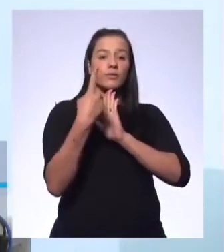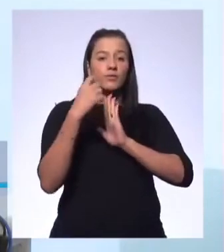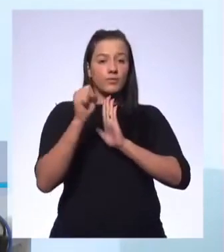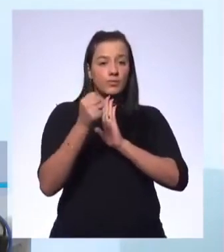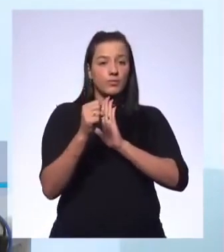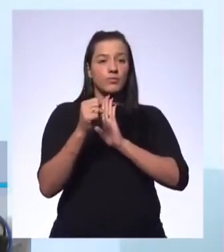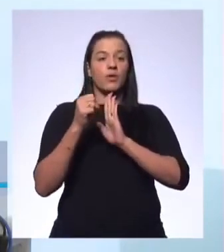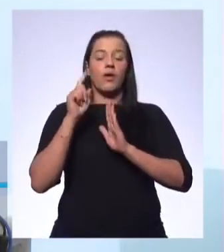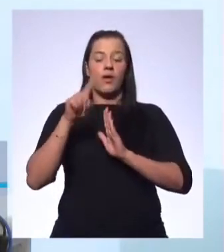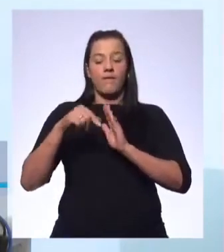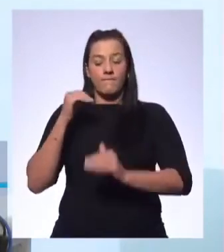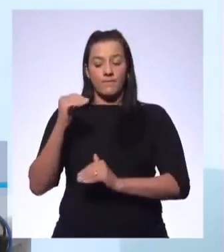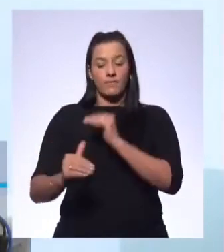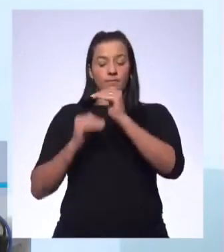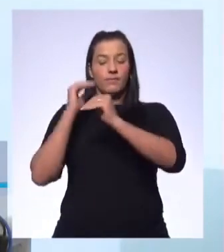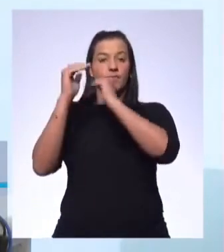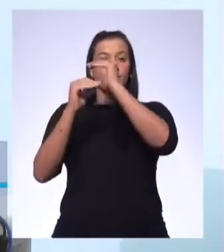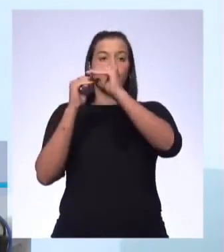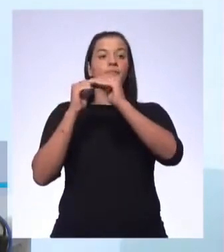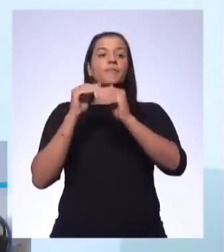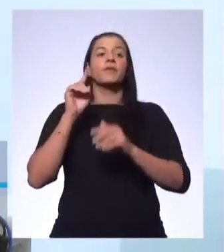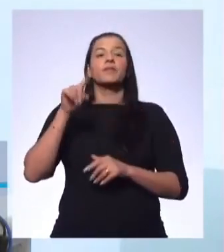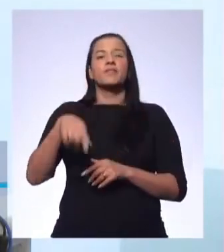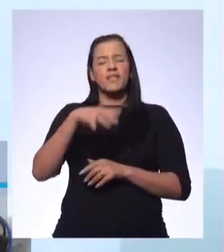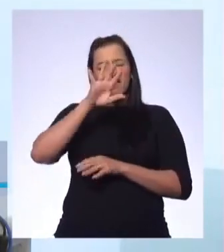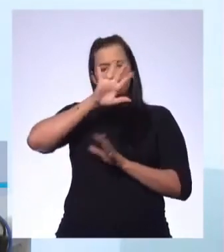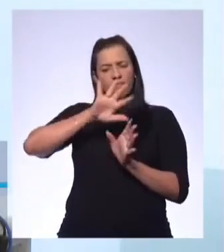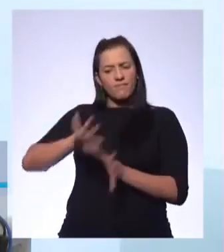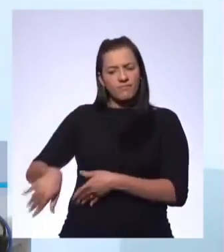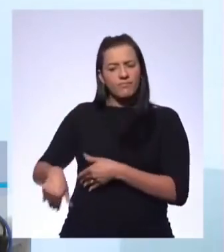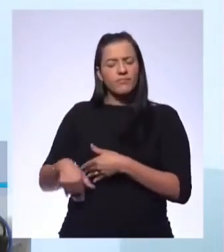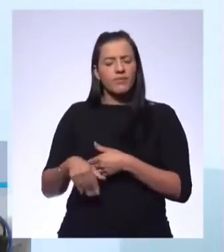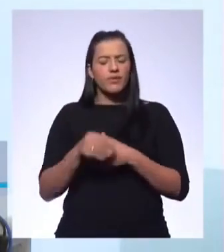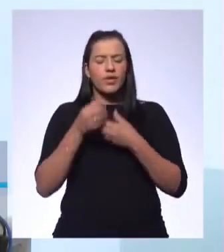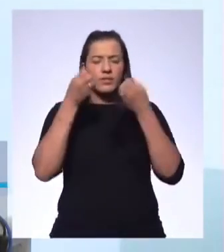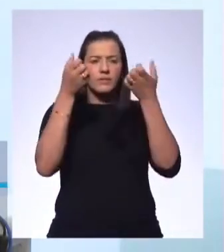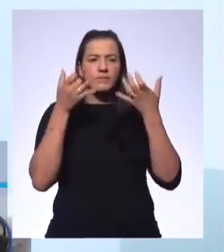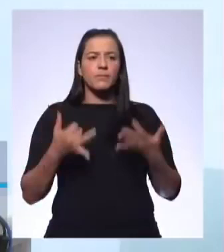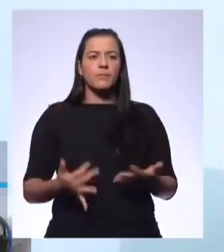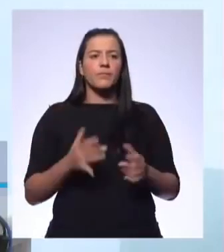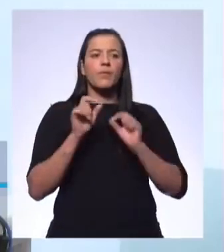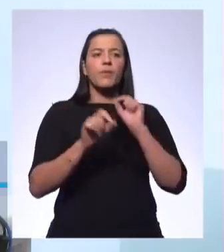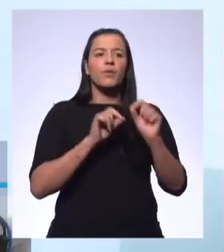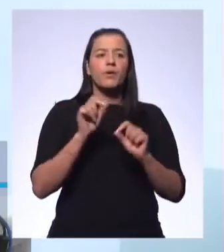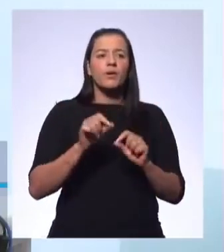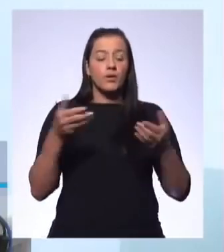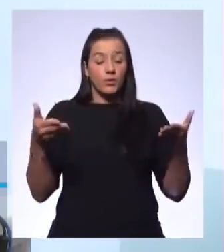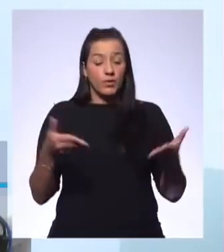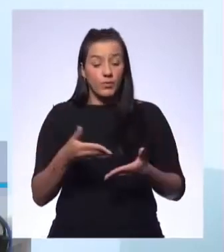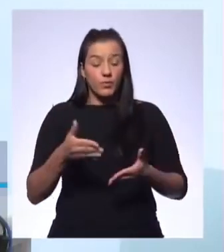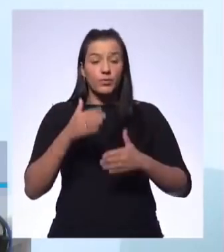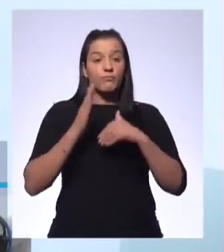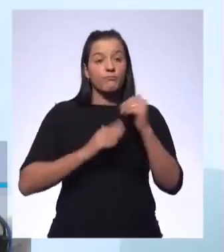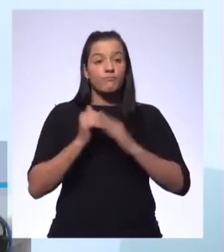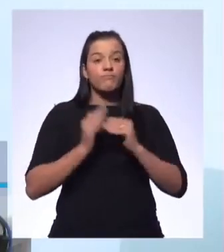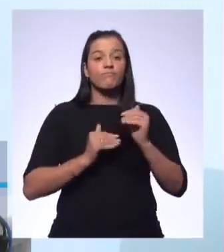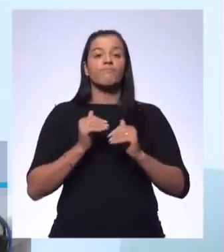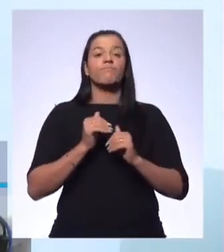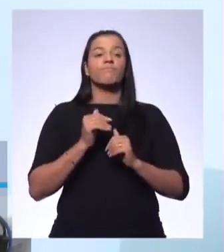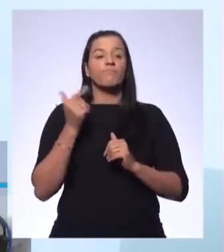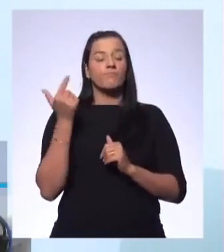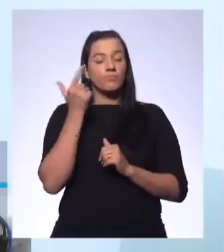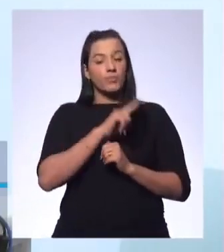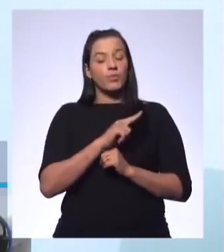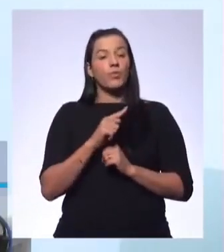veio evoluindo. A gente não pode deixar de pontuar que essa qualificação que hoje se exige para a indústria têxtil, como